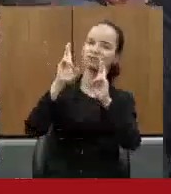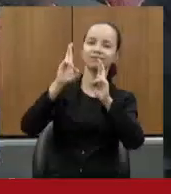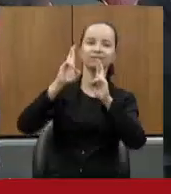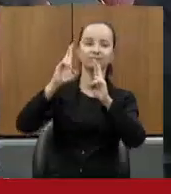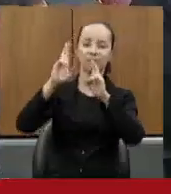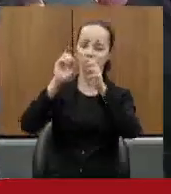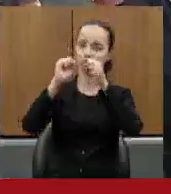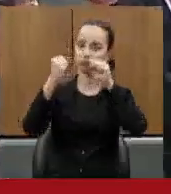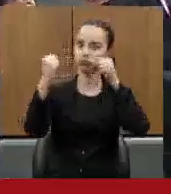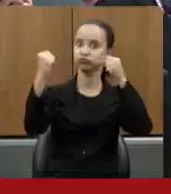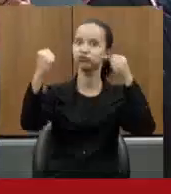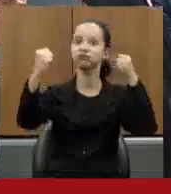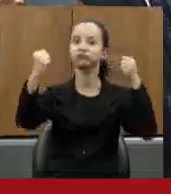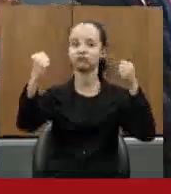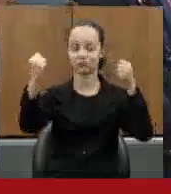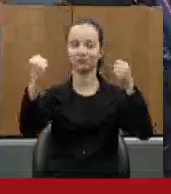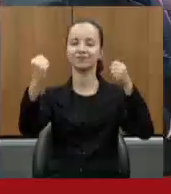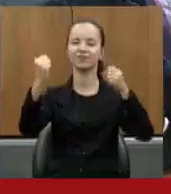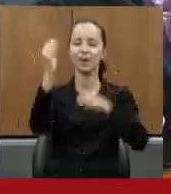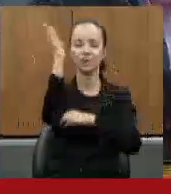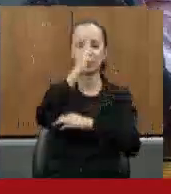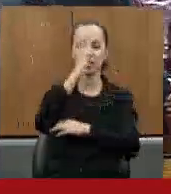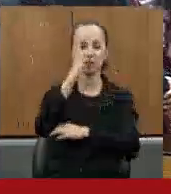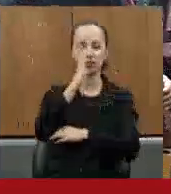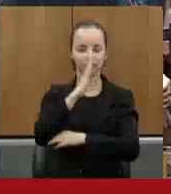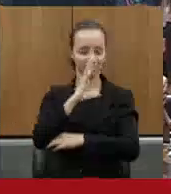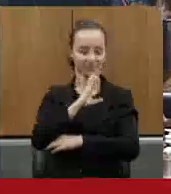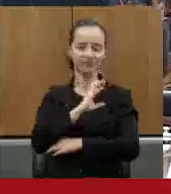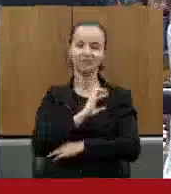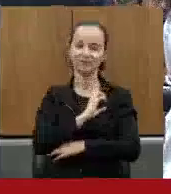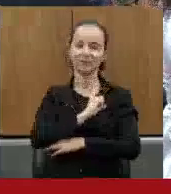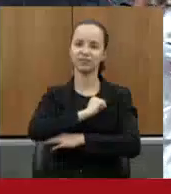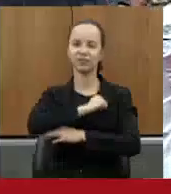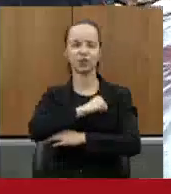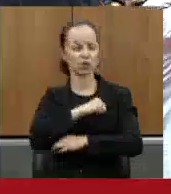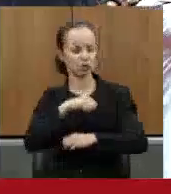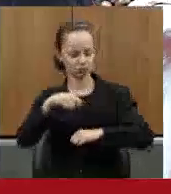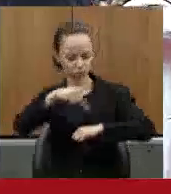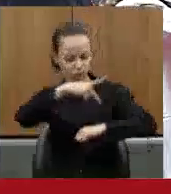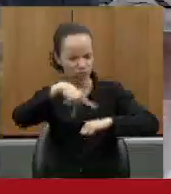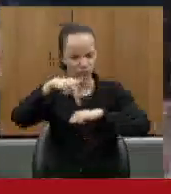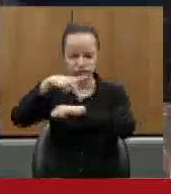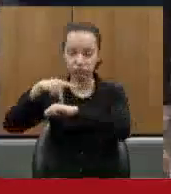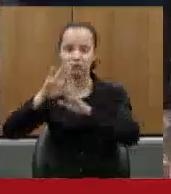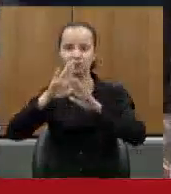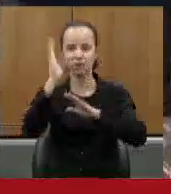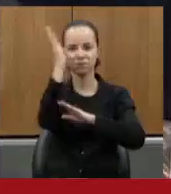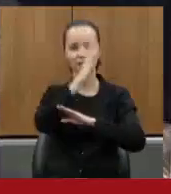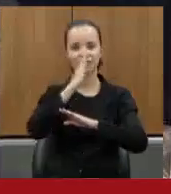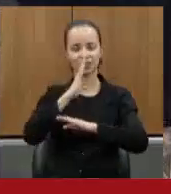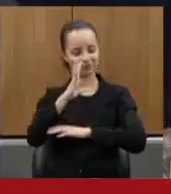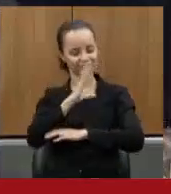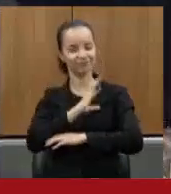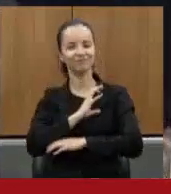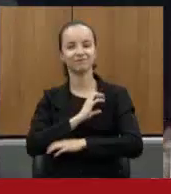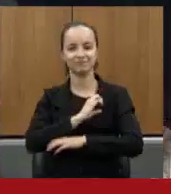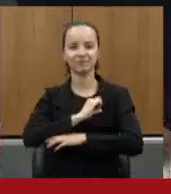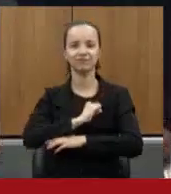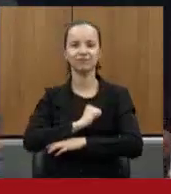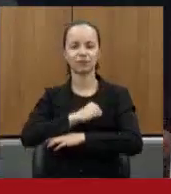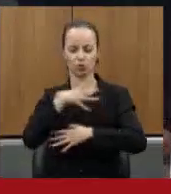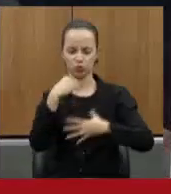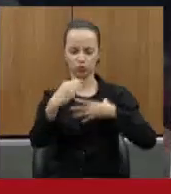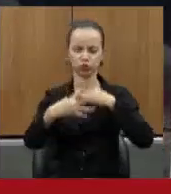essa grandeza, terra adorada. Entre outras mil és do Brasil, ó pátria amada,